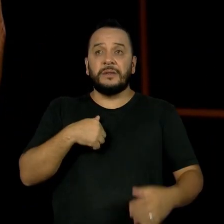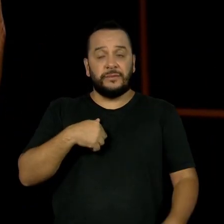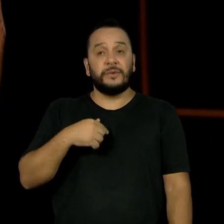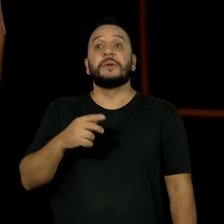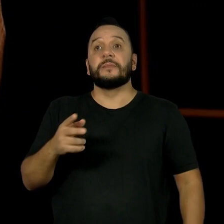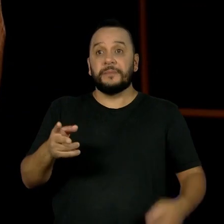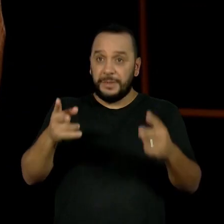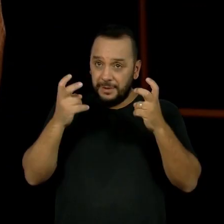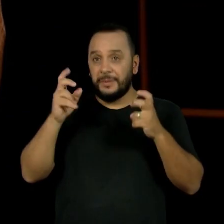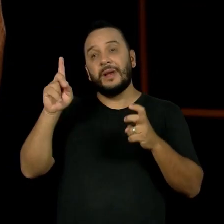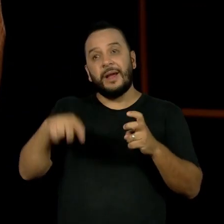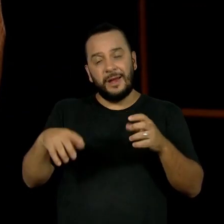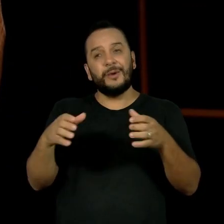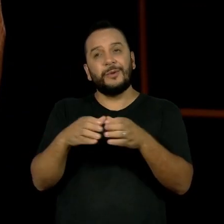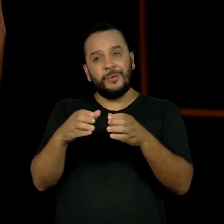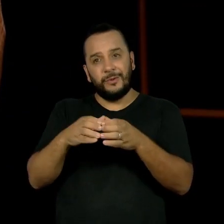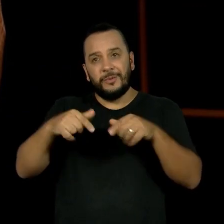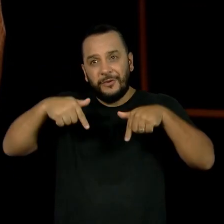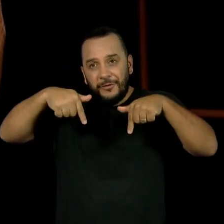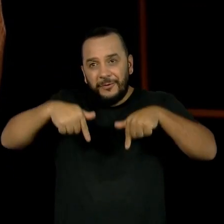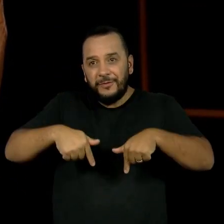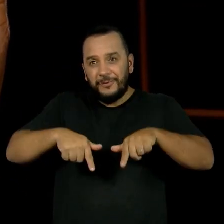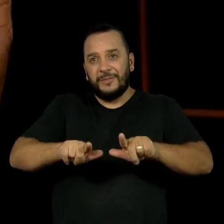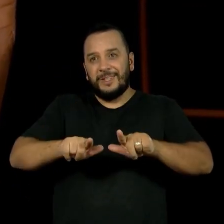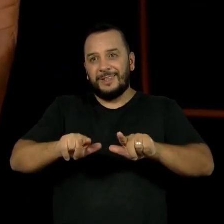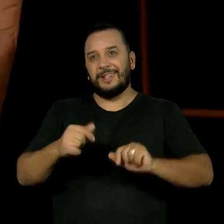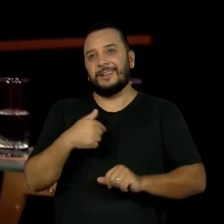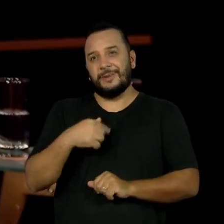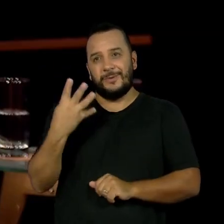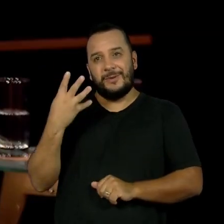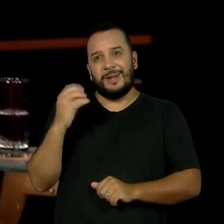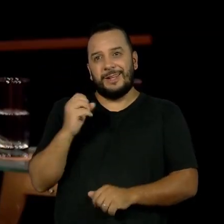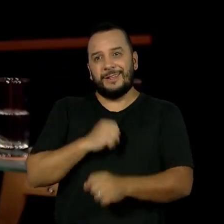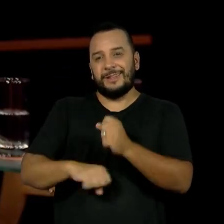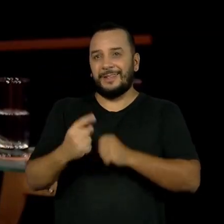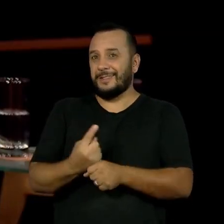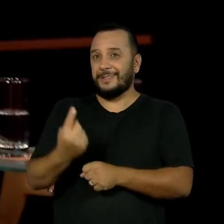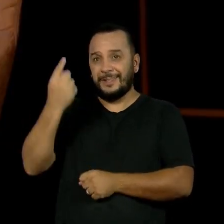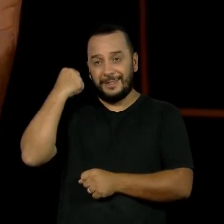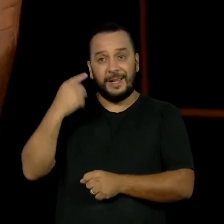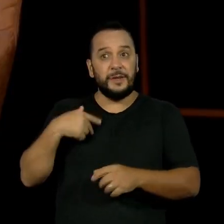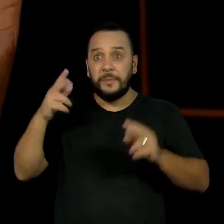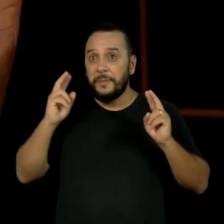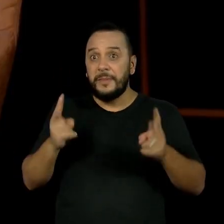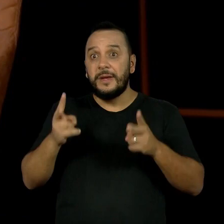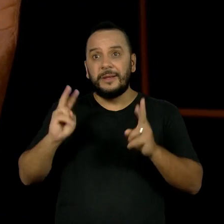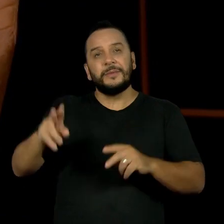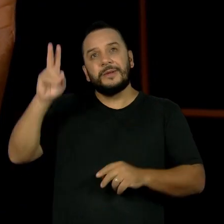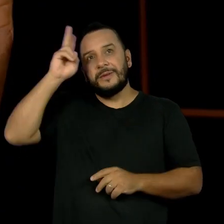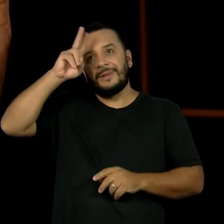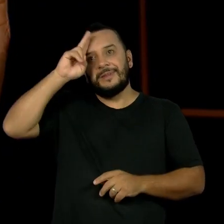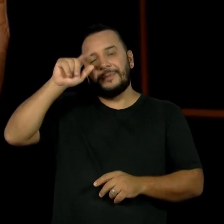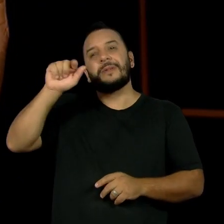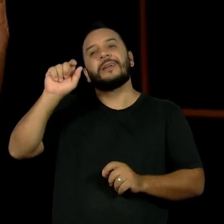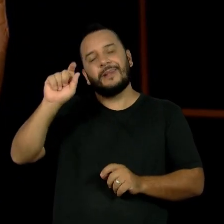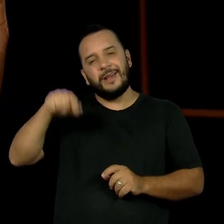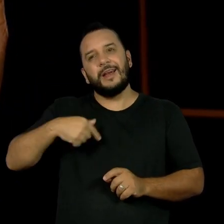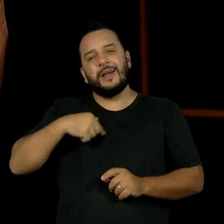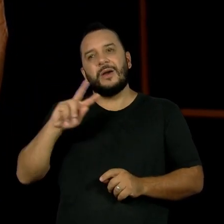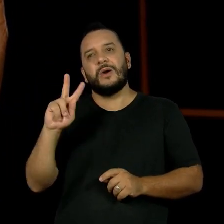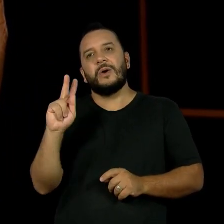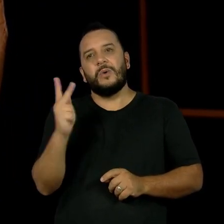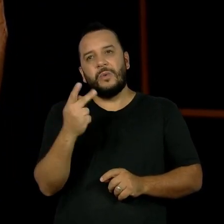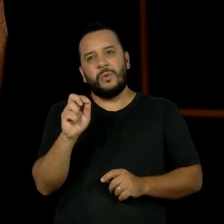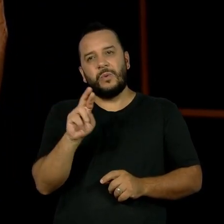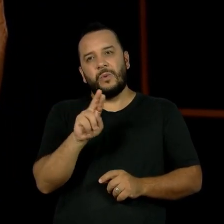os caras de 40 anos atrás, na minha fitinha cassete, os mesmos Aí que eu lembrei que era um Urhurtur. Aí no